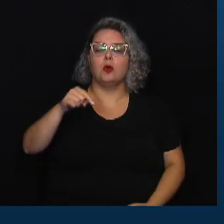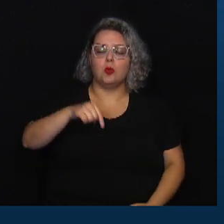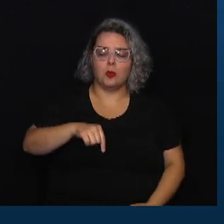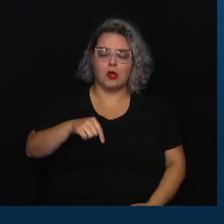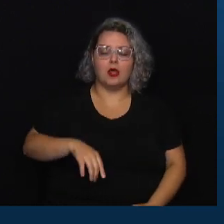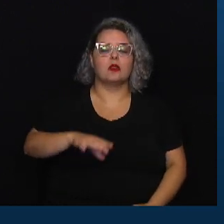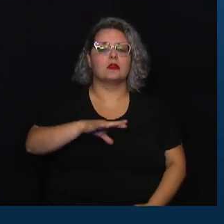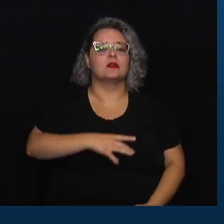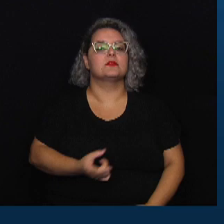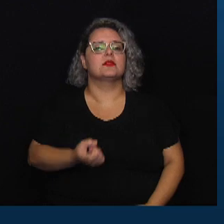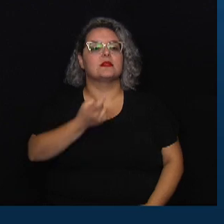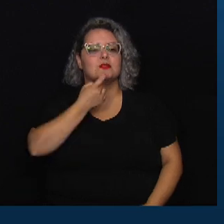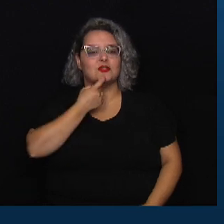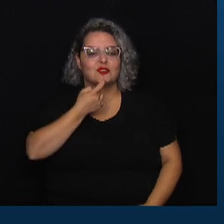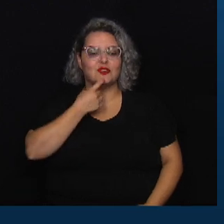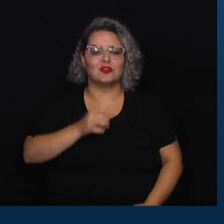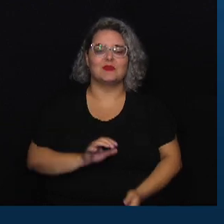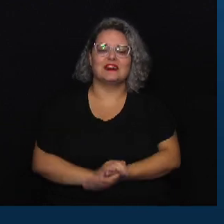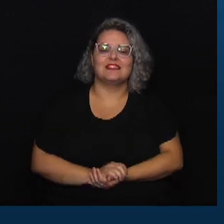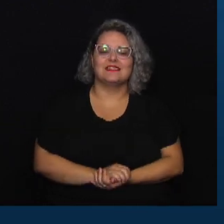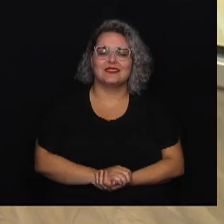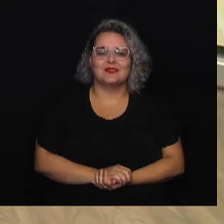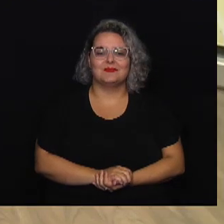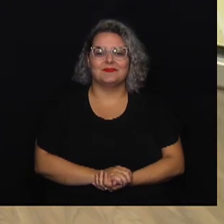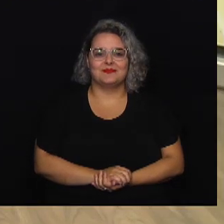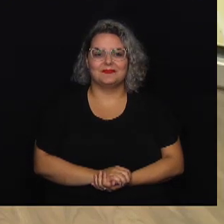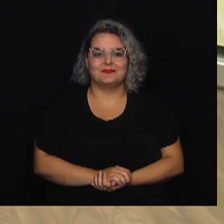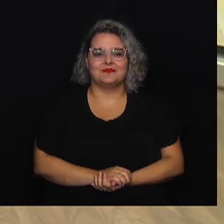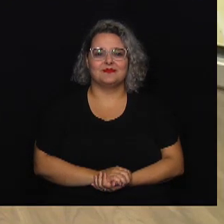graus aqui na cidade de Campinas.